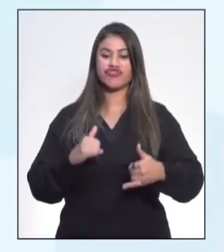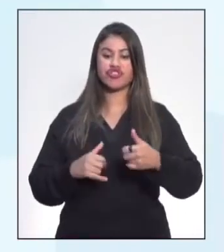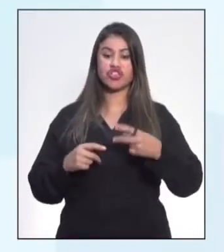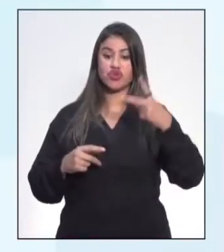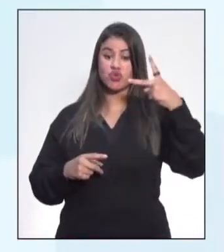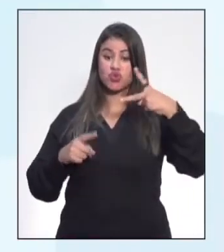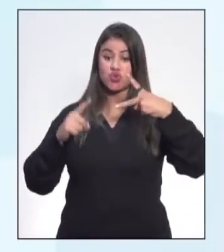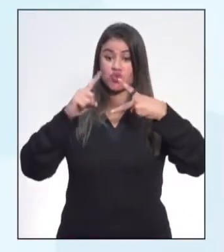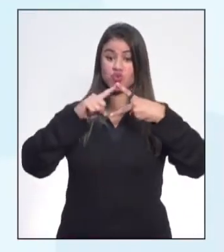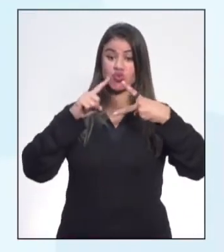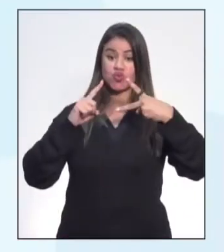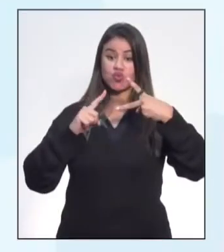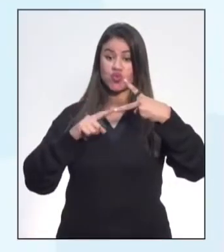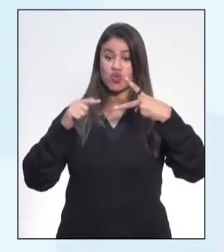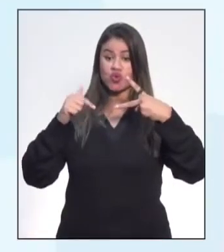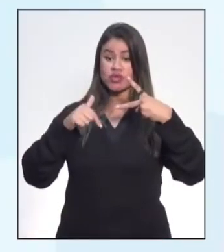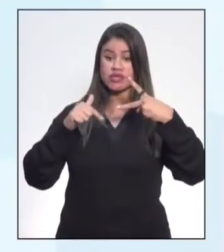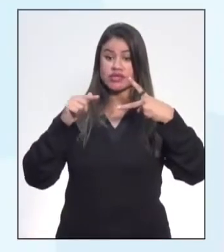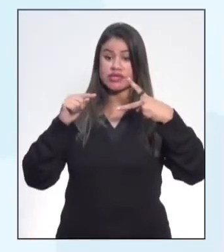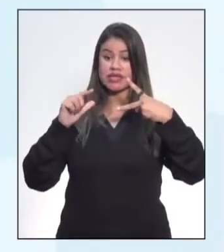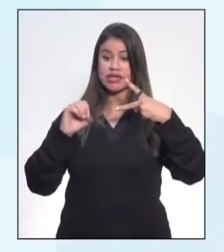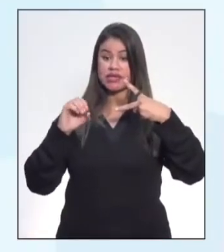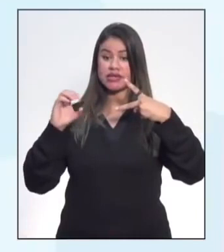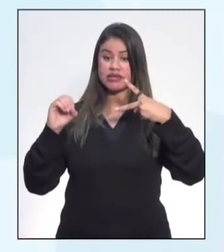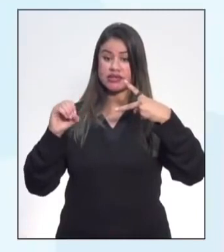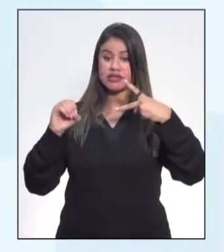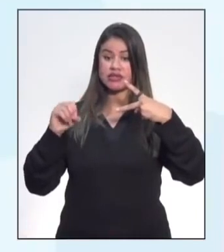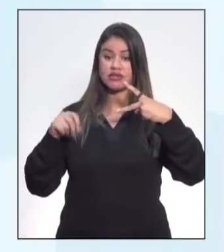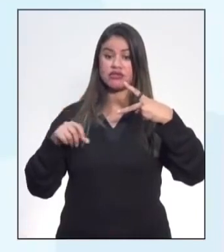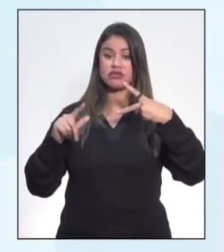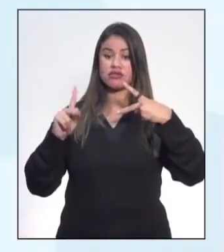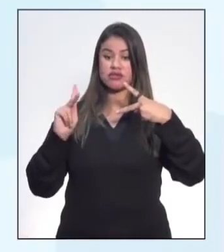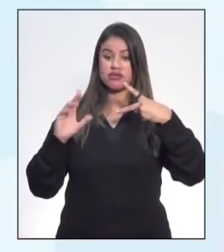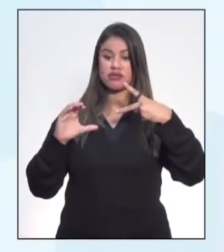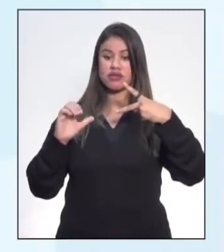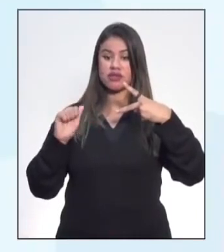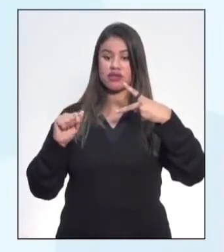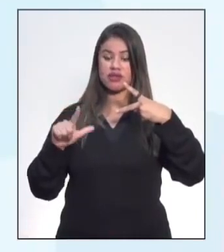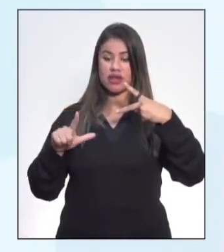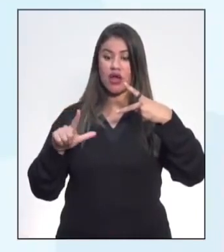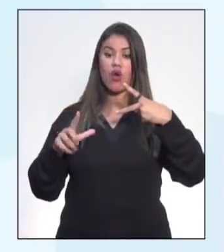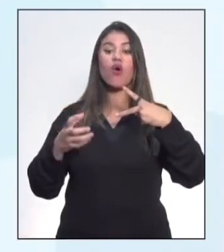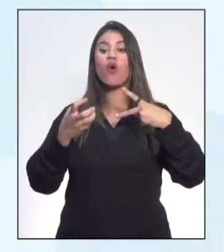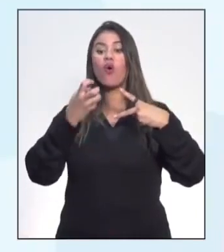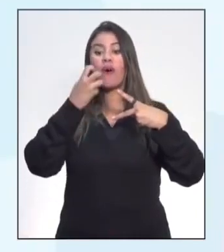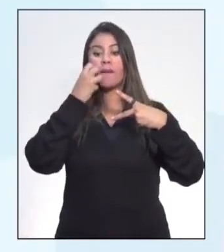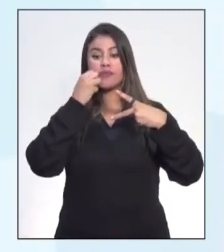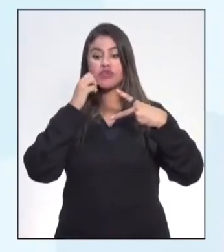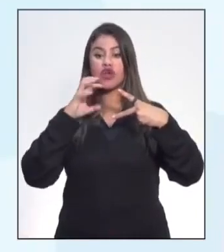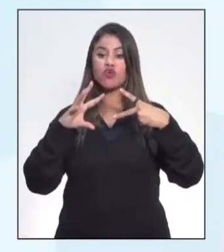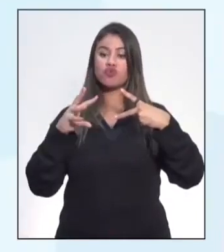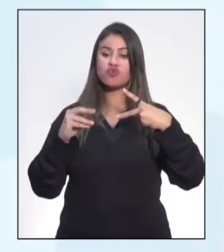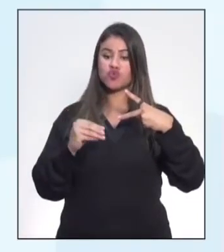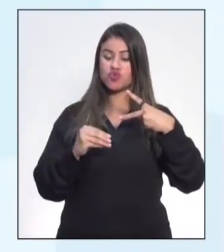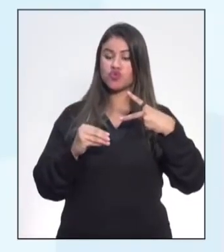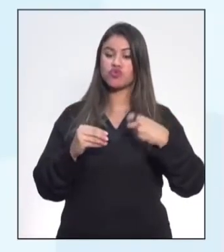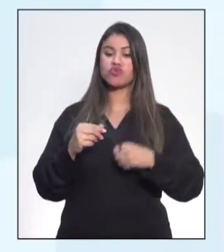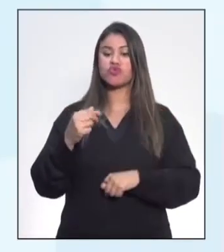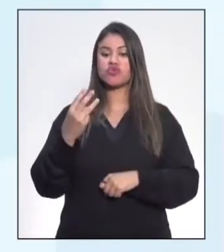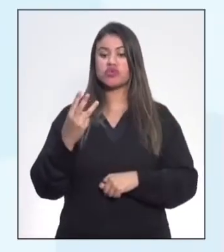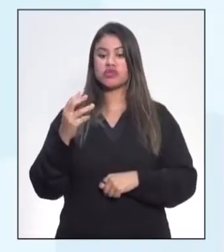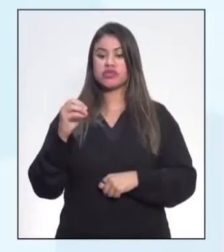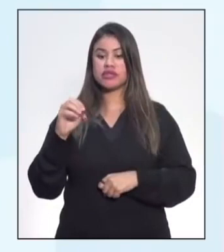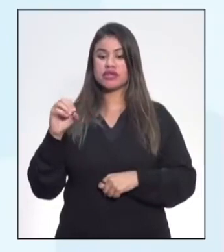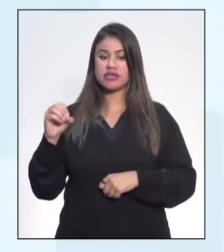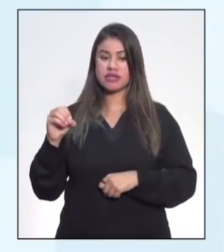duas ligações vai ser 700 quilocalorias. Então, ele absorve, no total, dentro dessa reação, 300